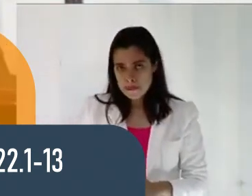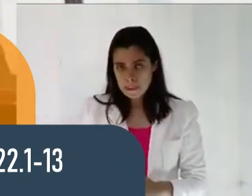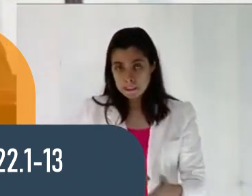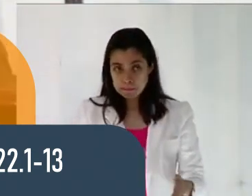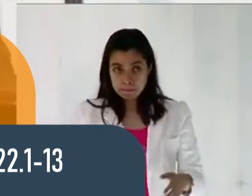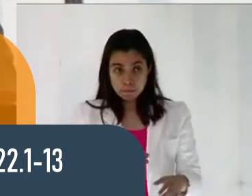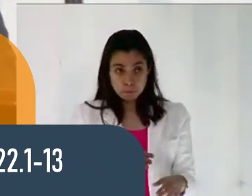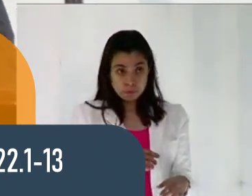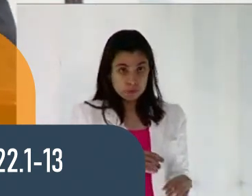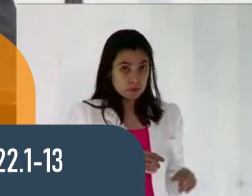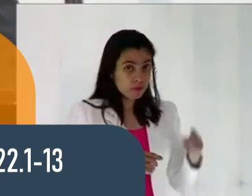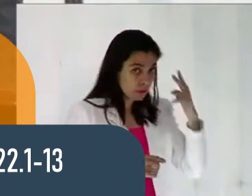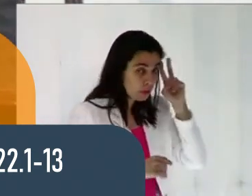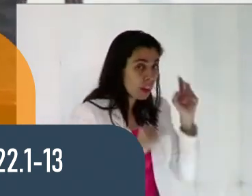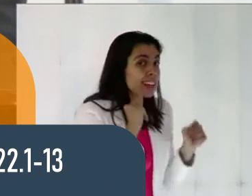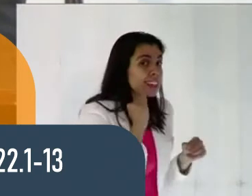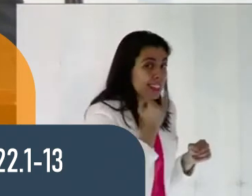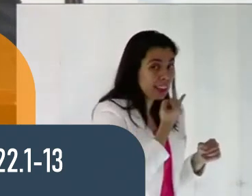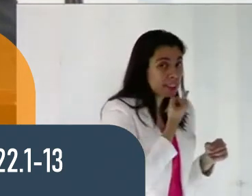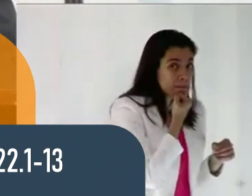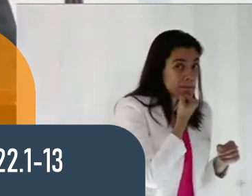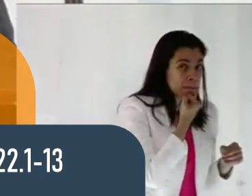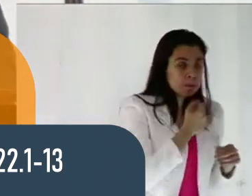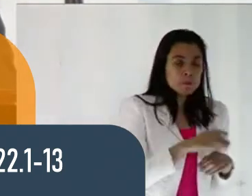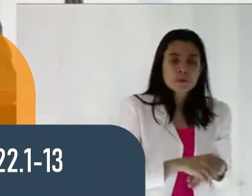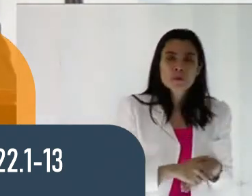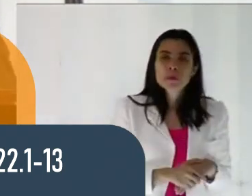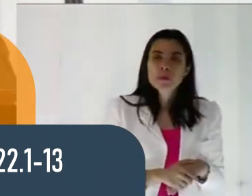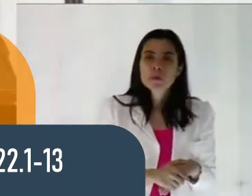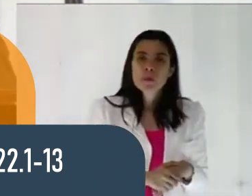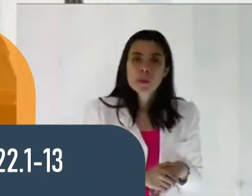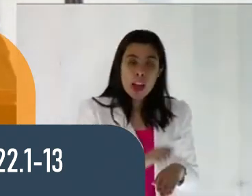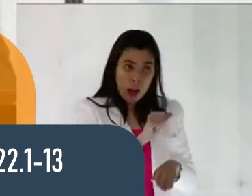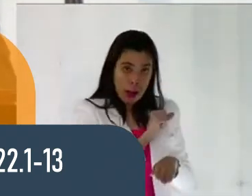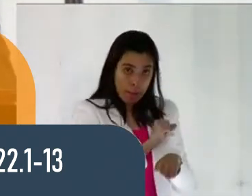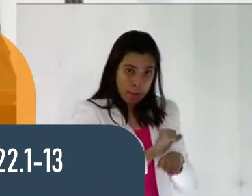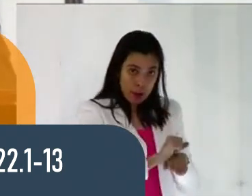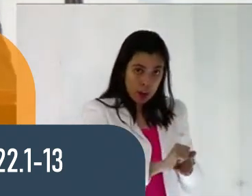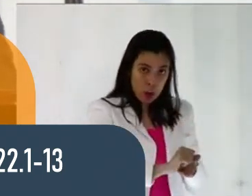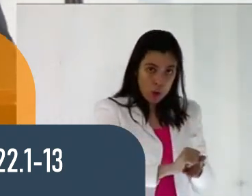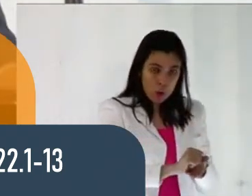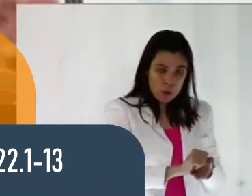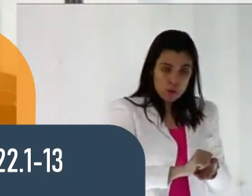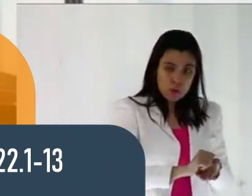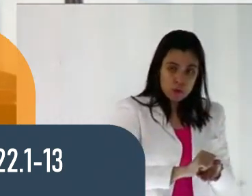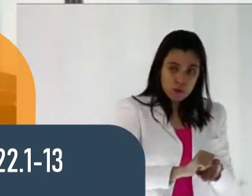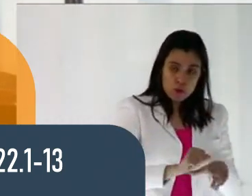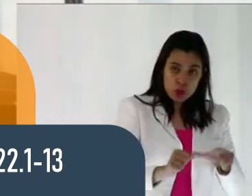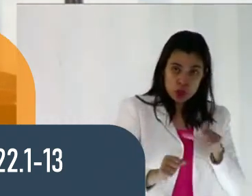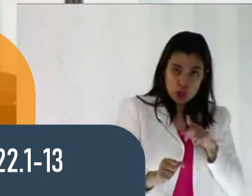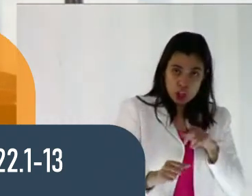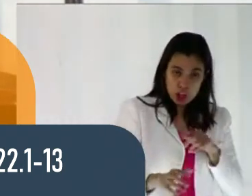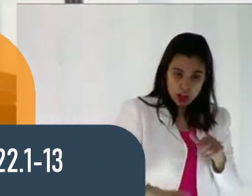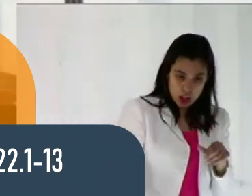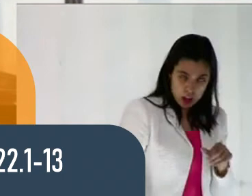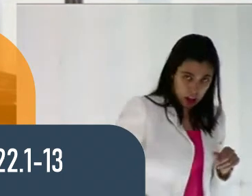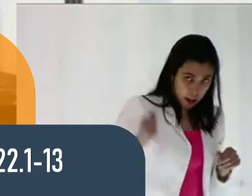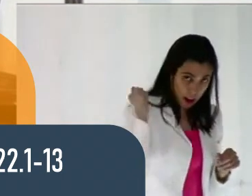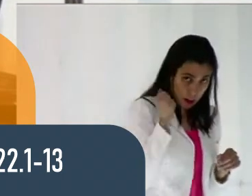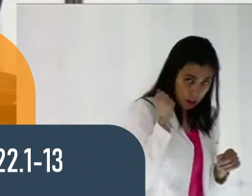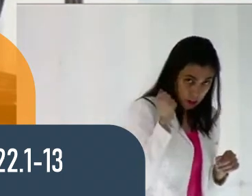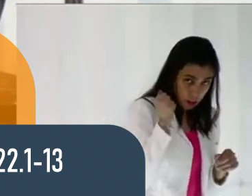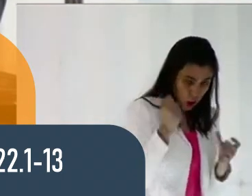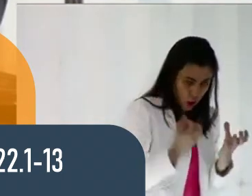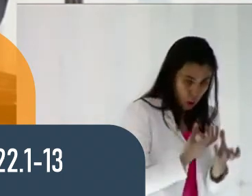Isaac carregava a própria lenha, Abraão levava o fogo e o cutelo. E eu pergunto